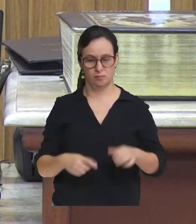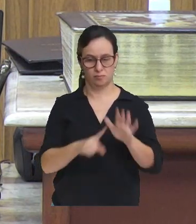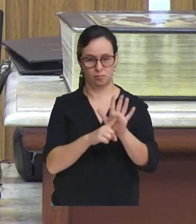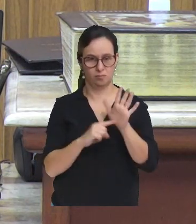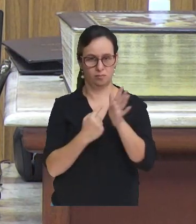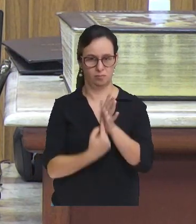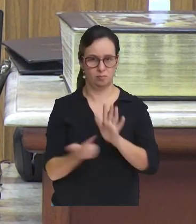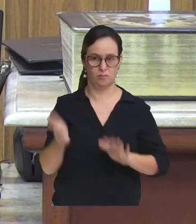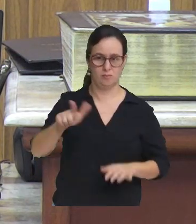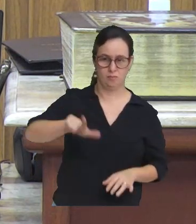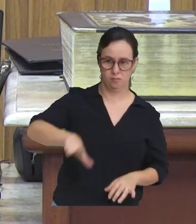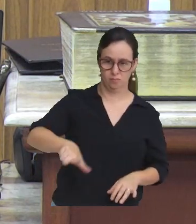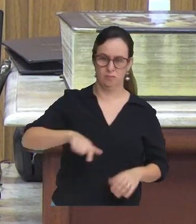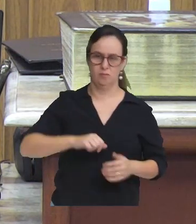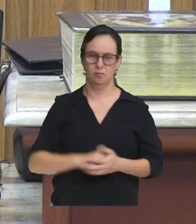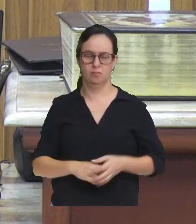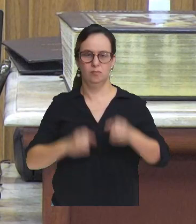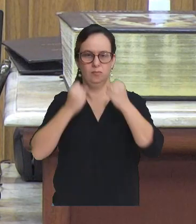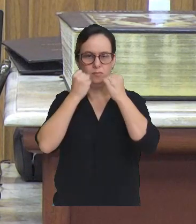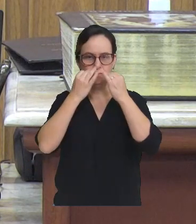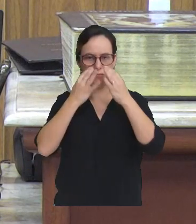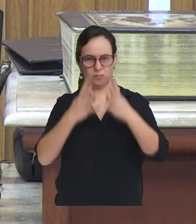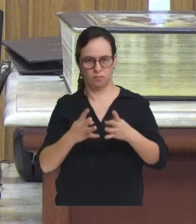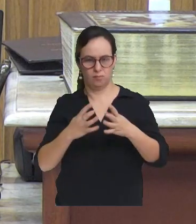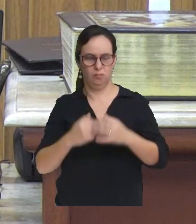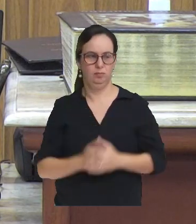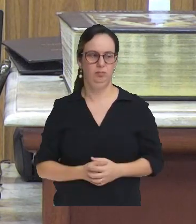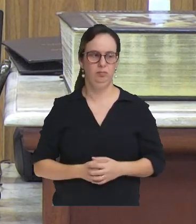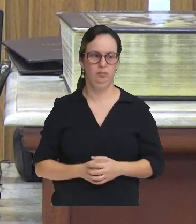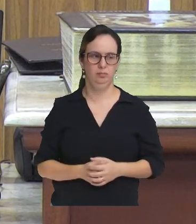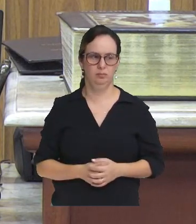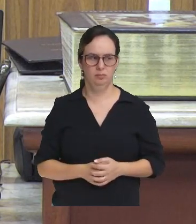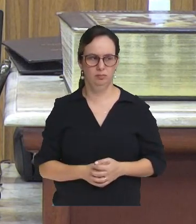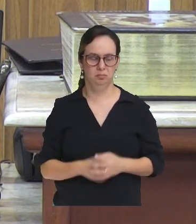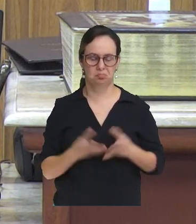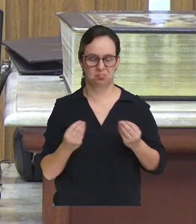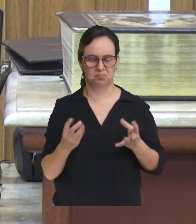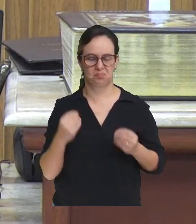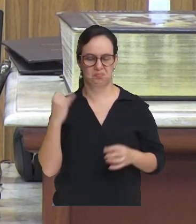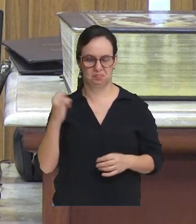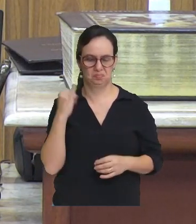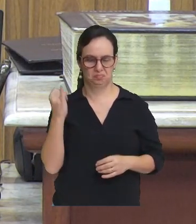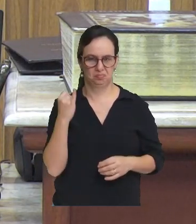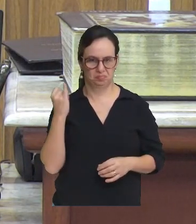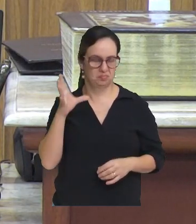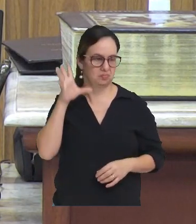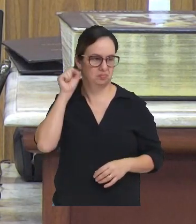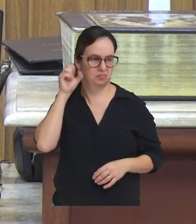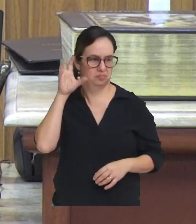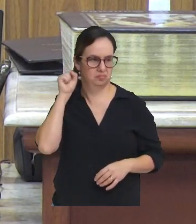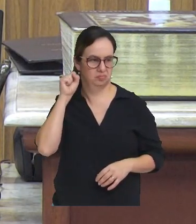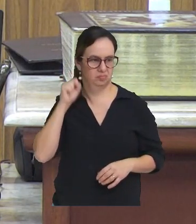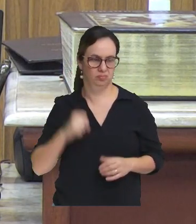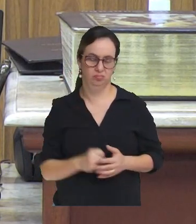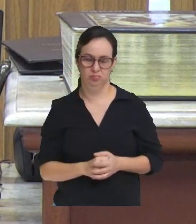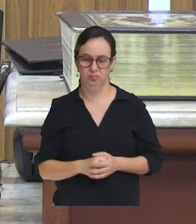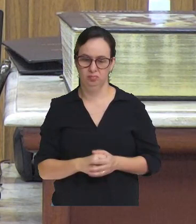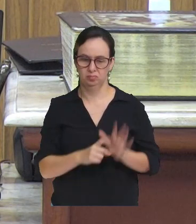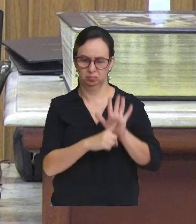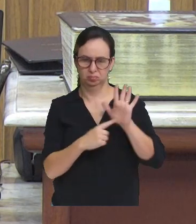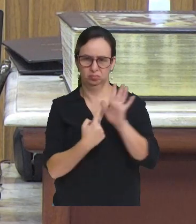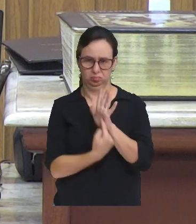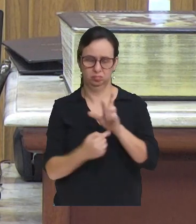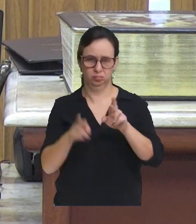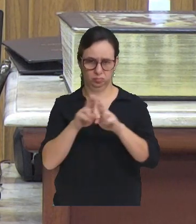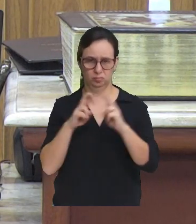de Cidadania, o Fabinho, a vereadora Viviane. Então, acho que é muito importante tentar marcar uma reunião com o comandante